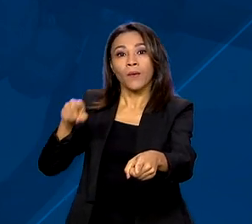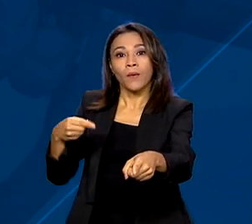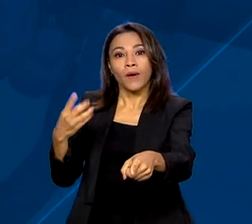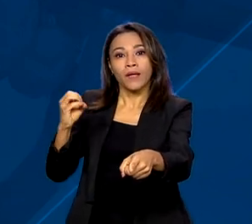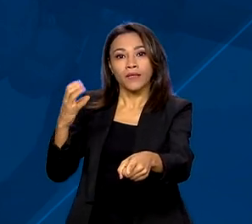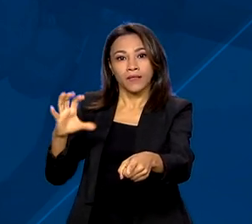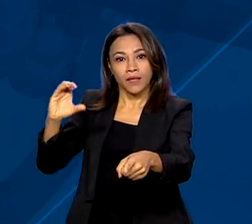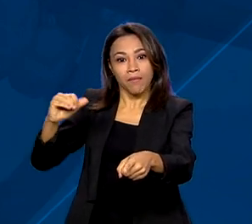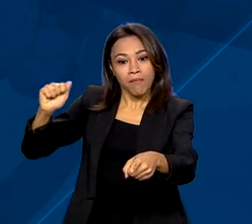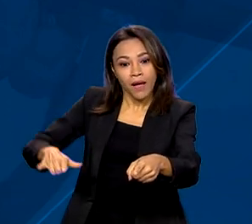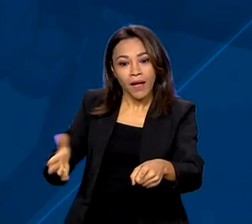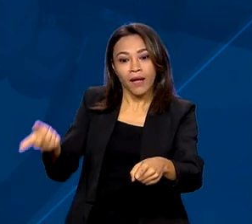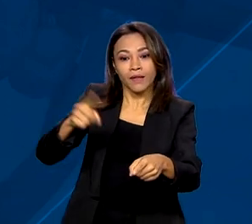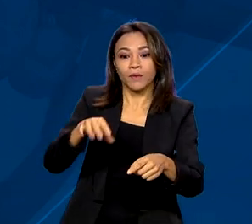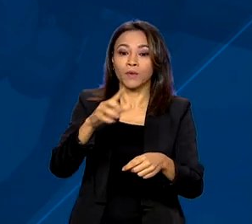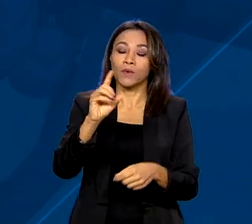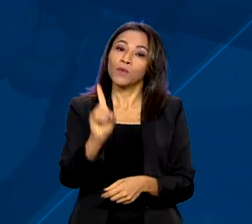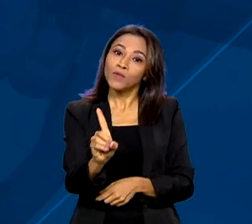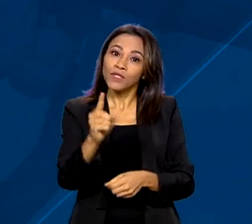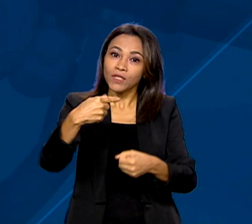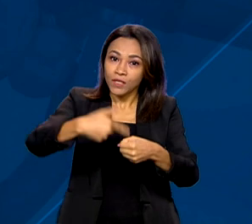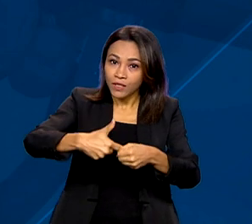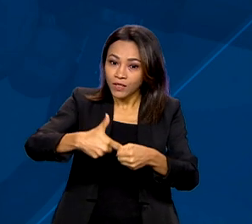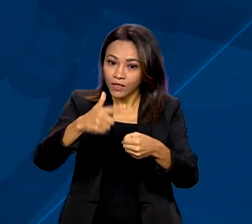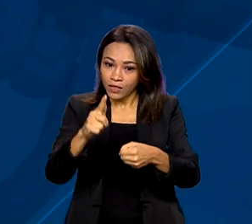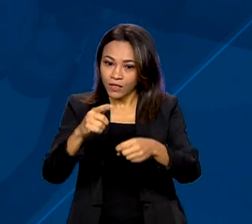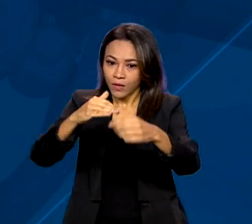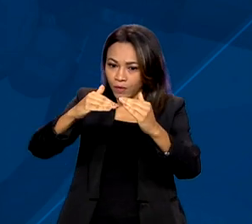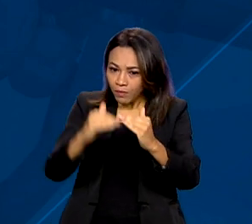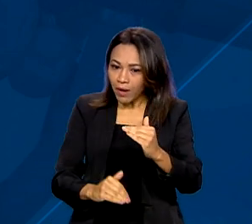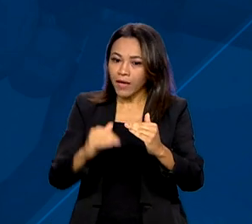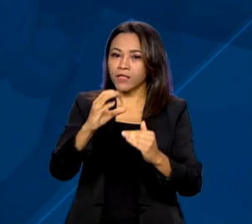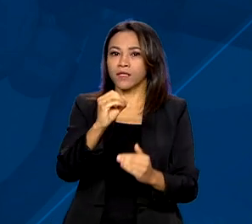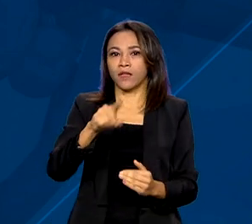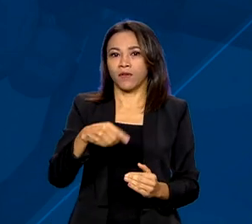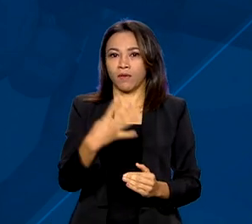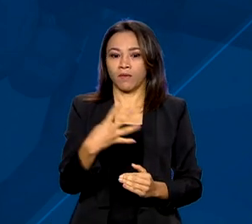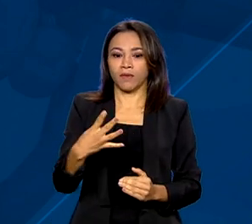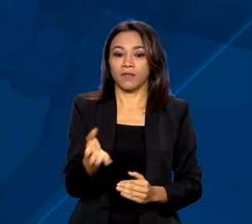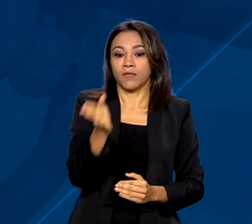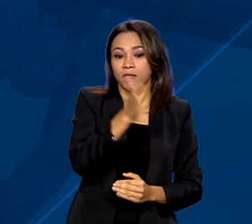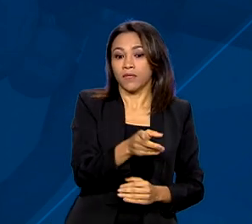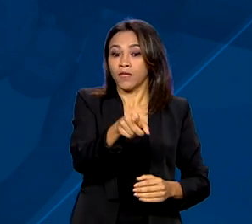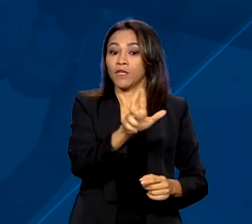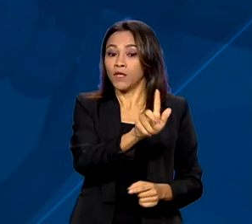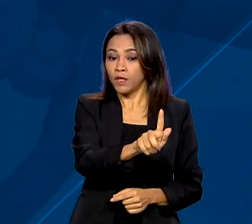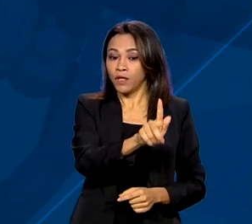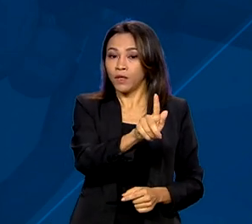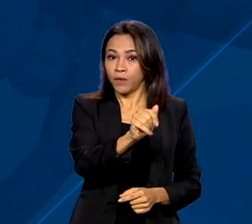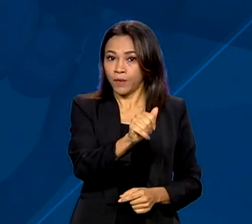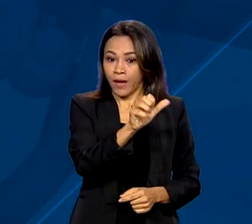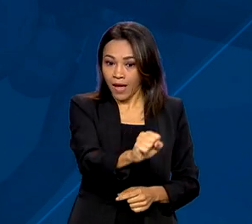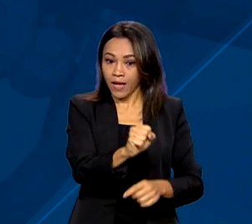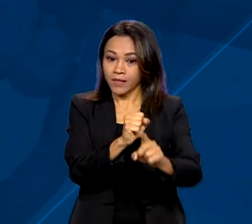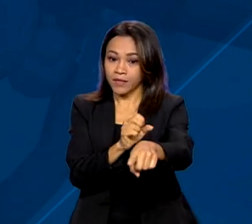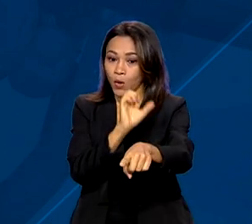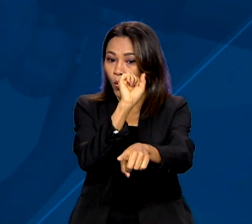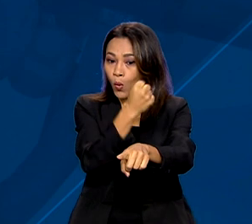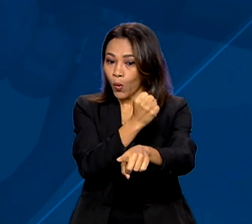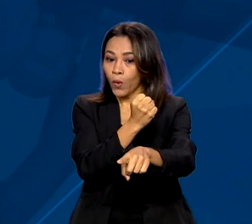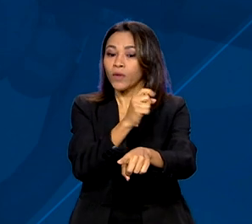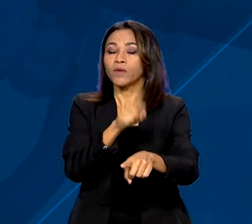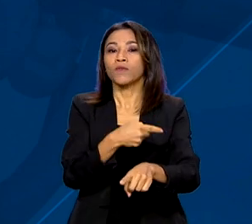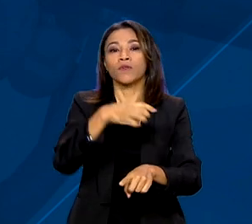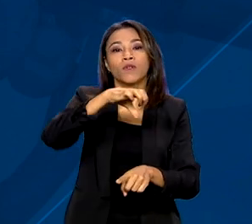O diesel cai 44 centavos. E o gás de cozinha fica R$